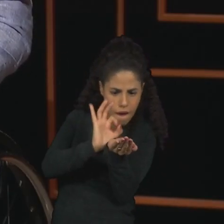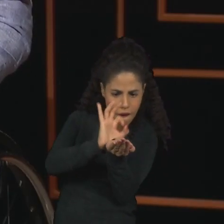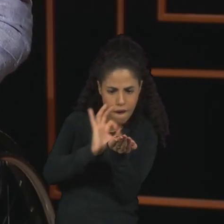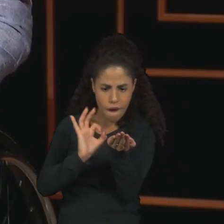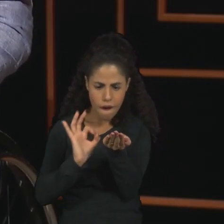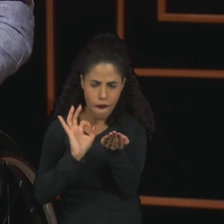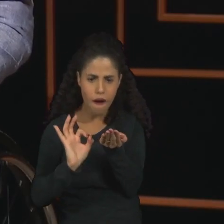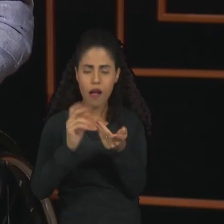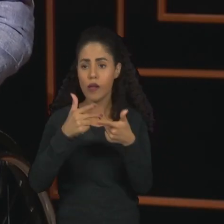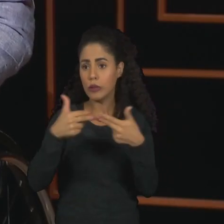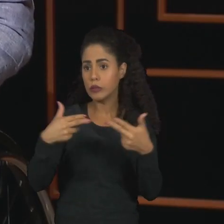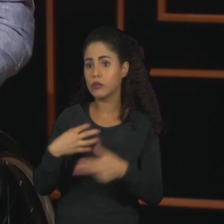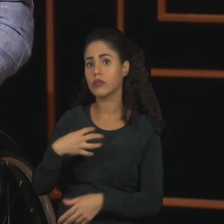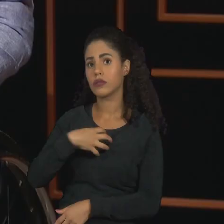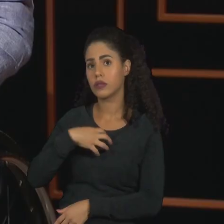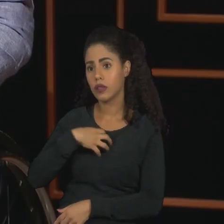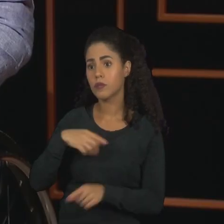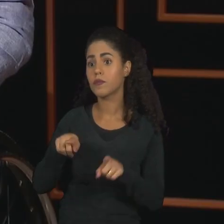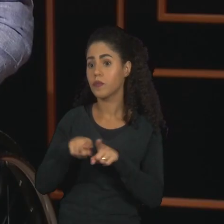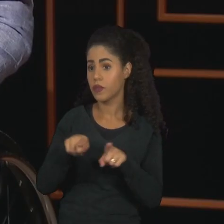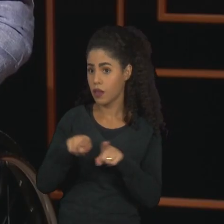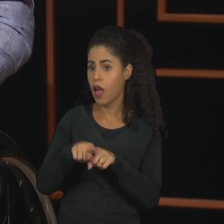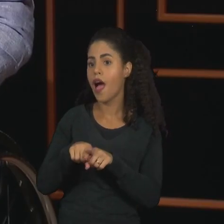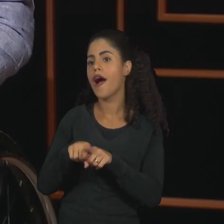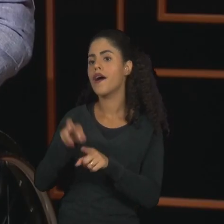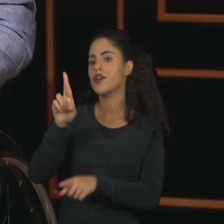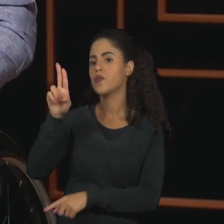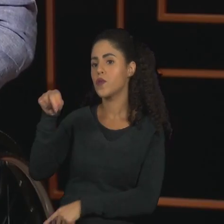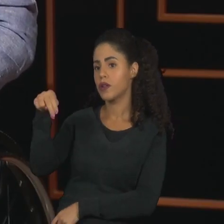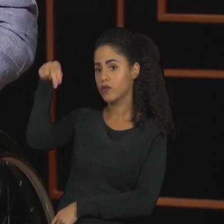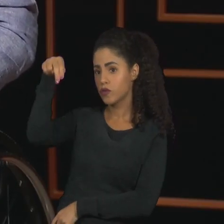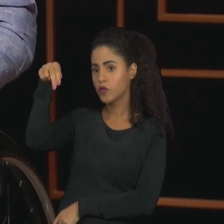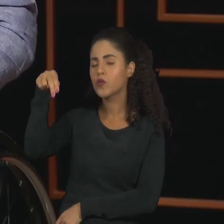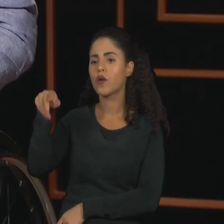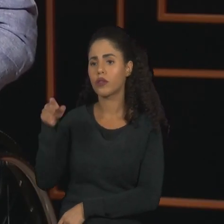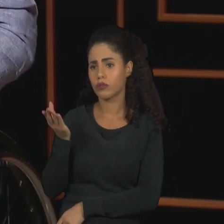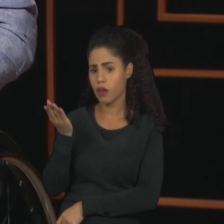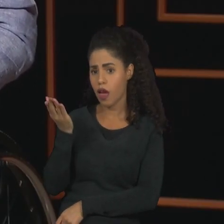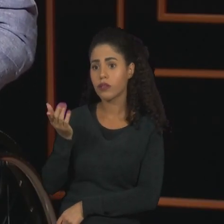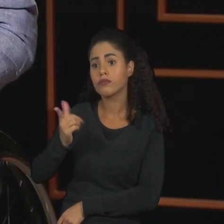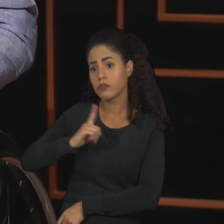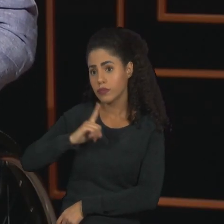a gente trouxe do Rio Grande do Norte e